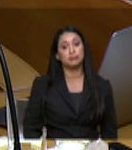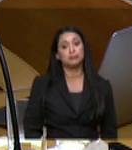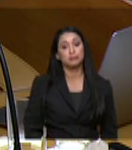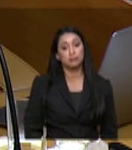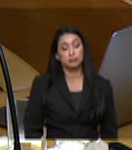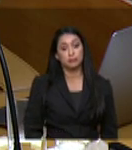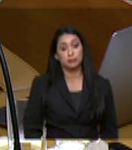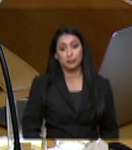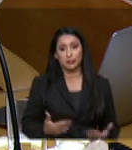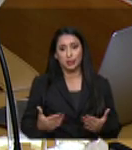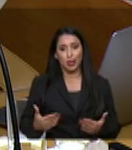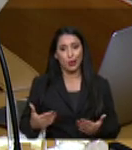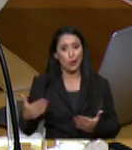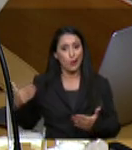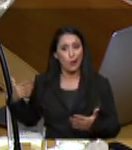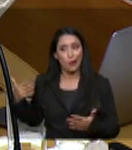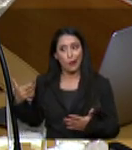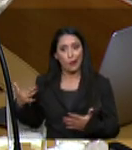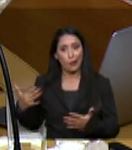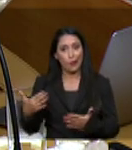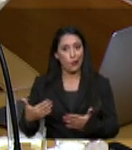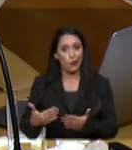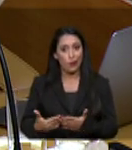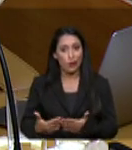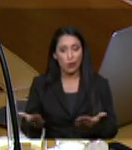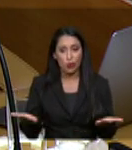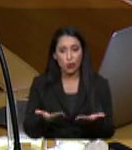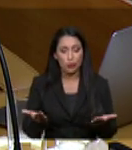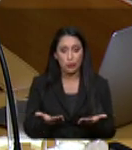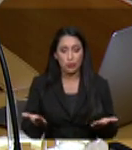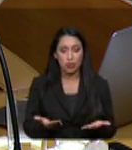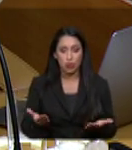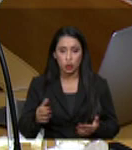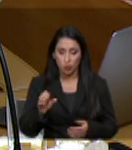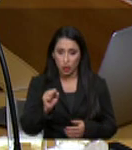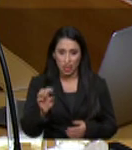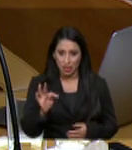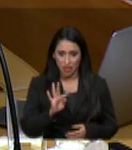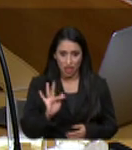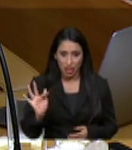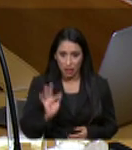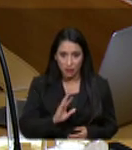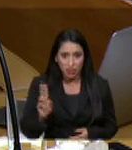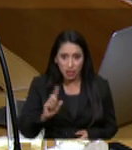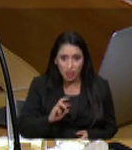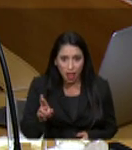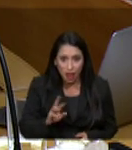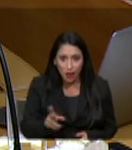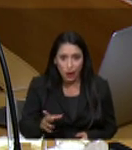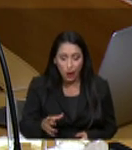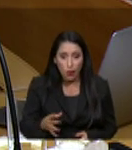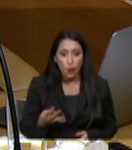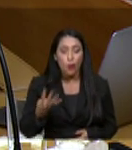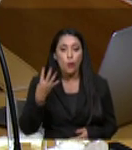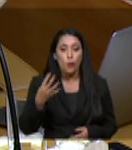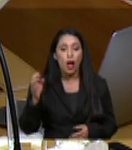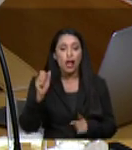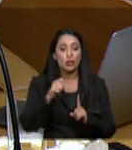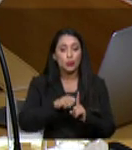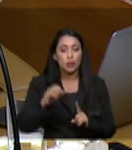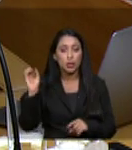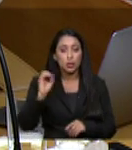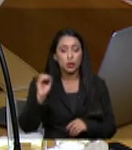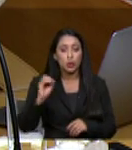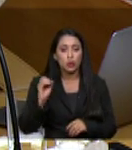e portanto a carreira não começou com os ataques ao Supremo data Quatro de Outubro em que